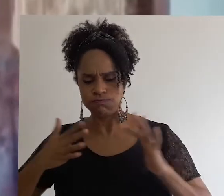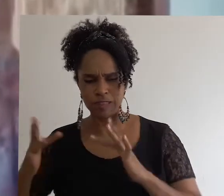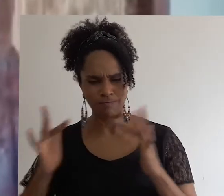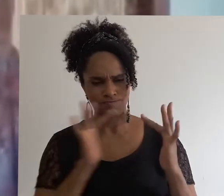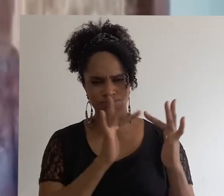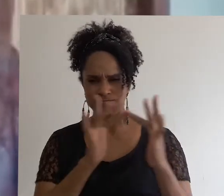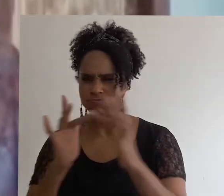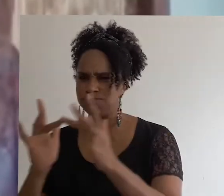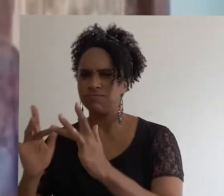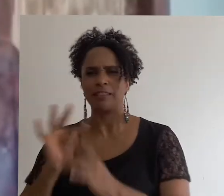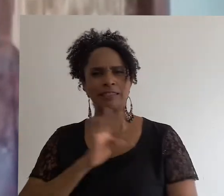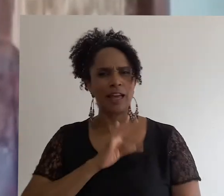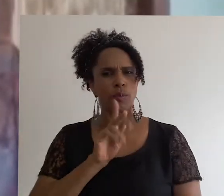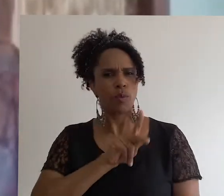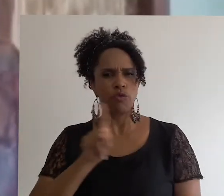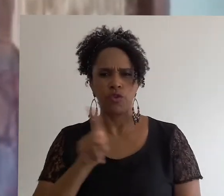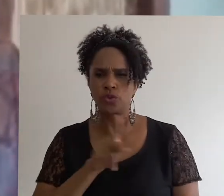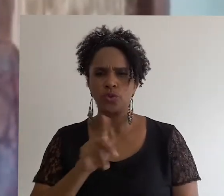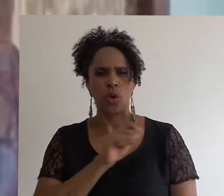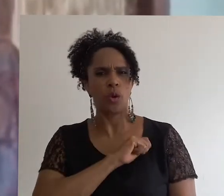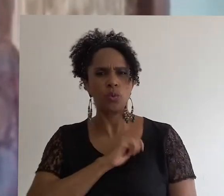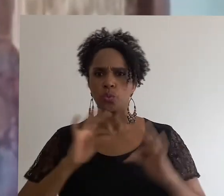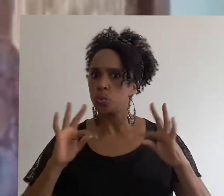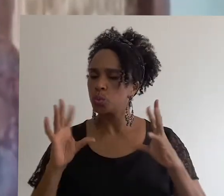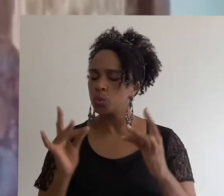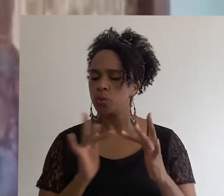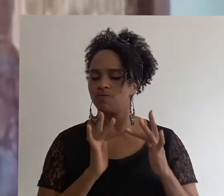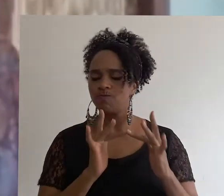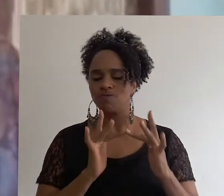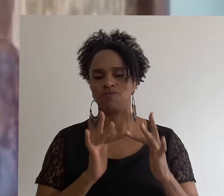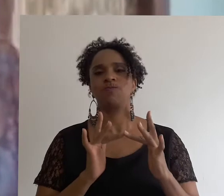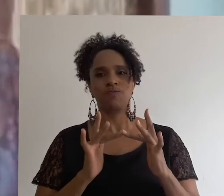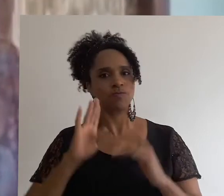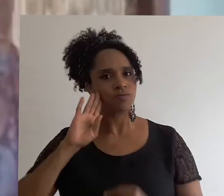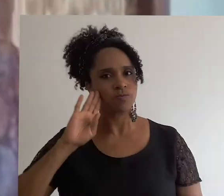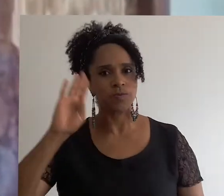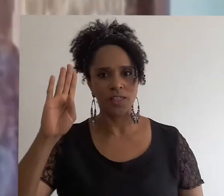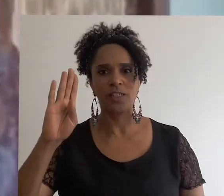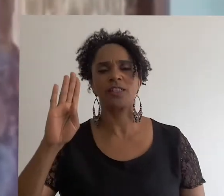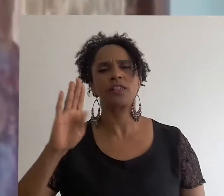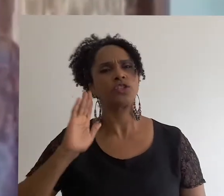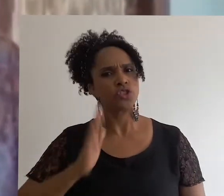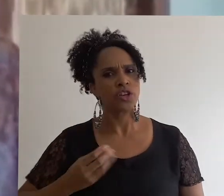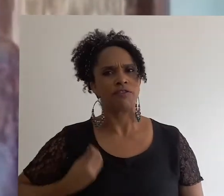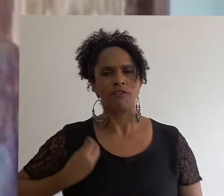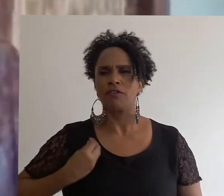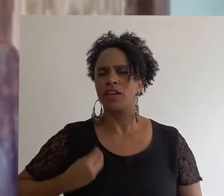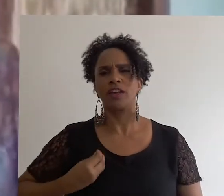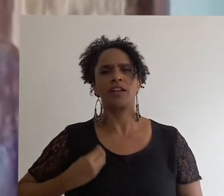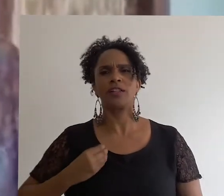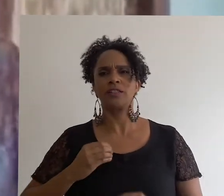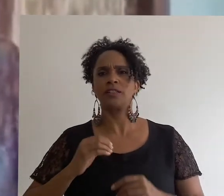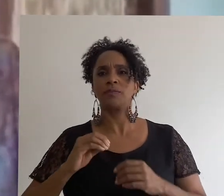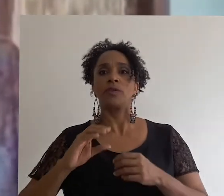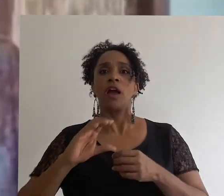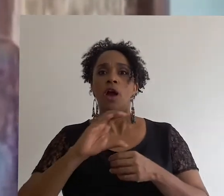discentes, técnicos e técnicas e docentes, por meio de suas representações nos órgãos colegiados. Então, nós fizemos 17 reuniões do